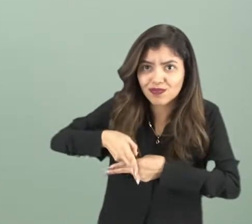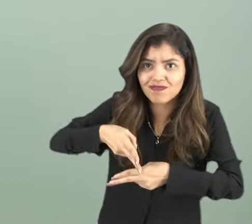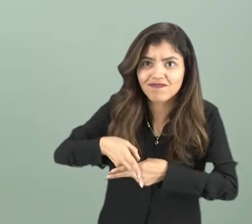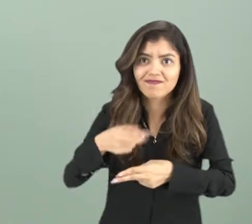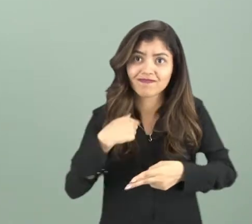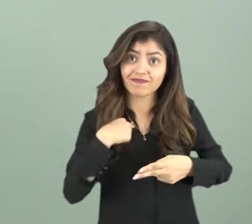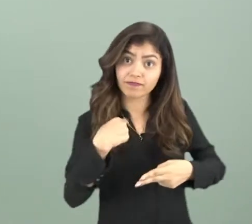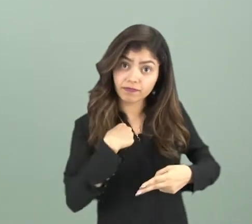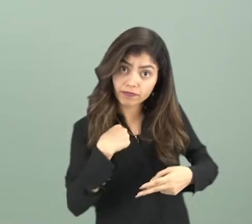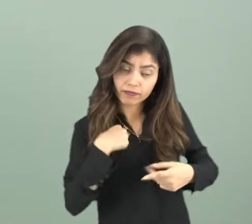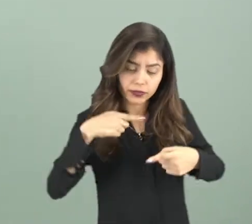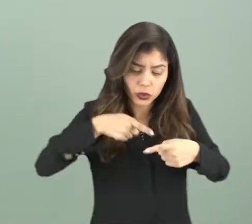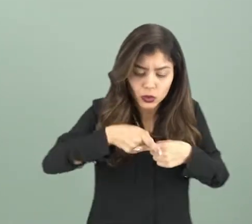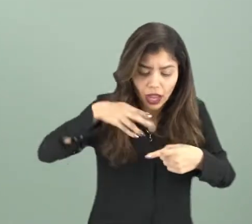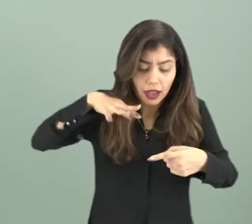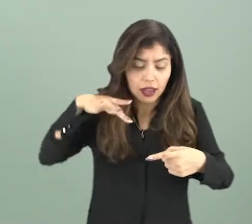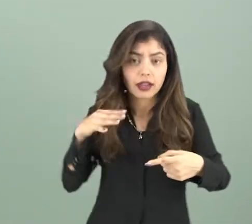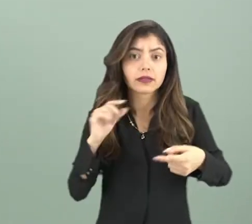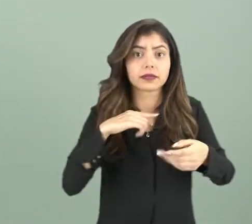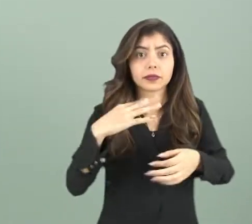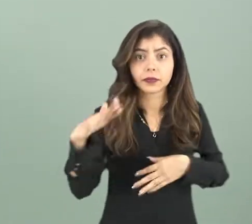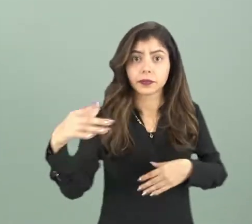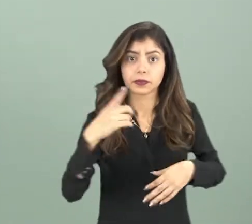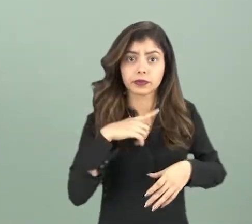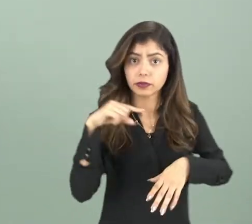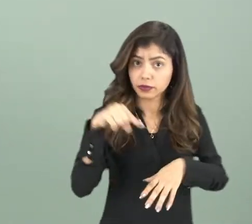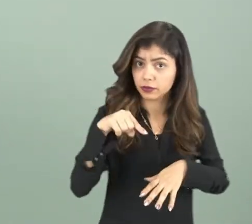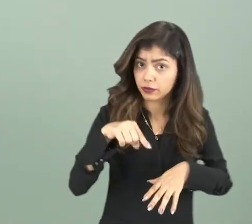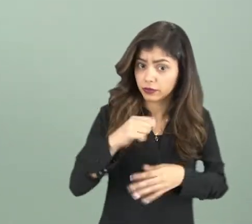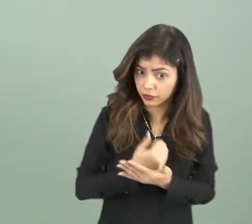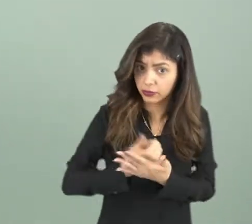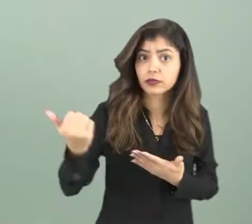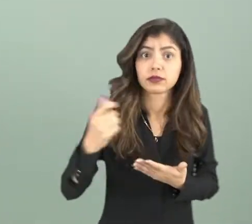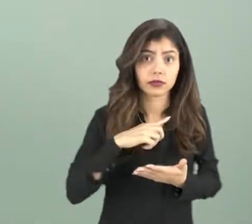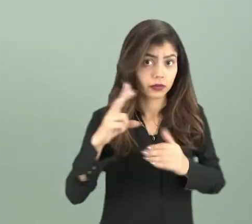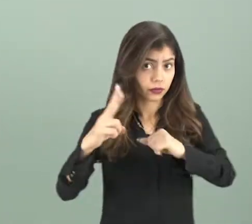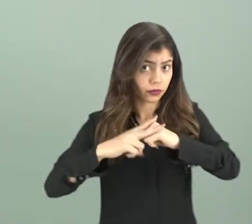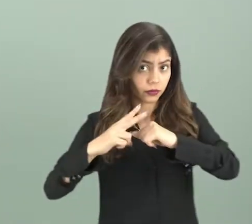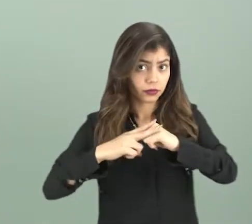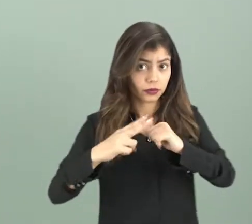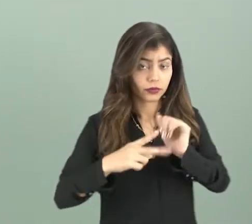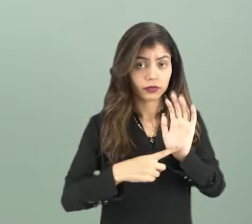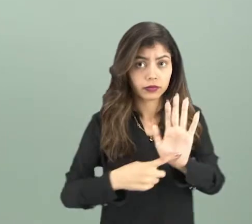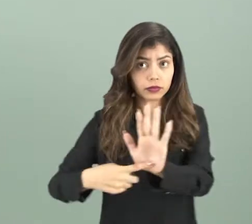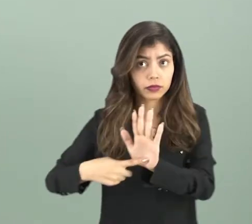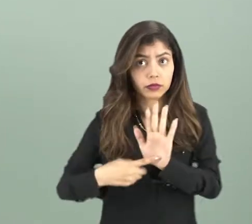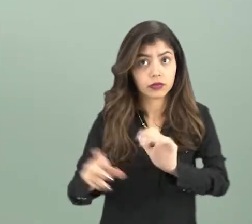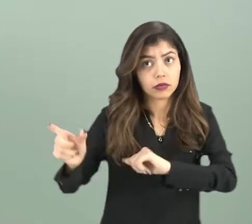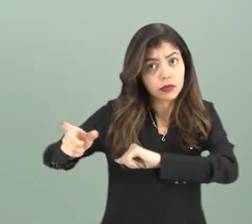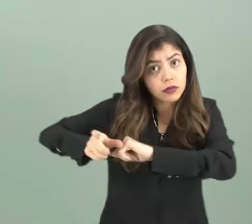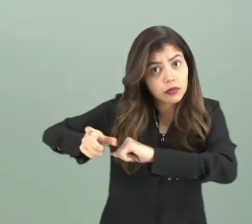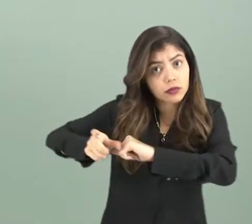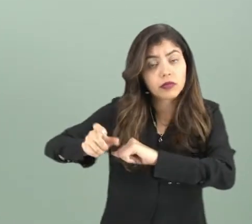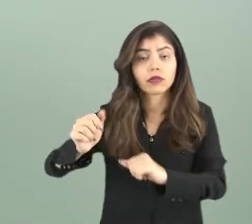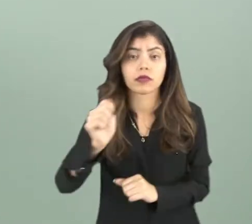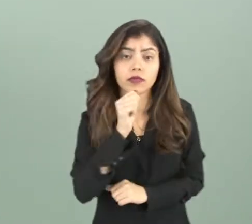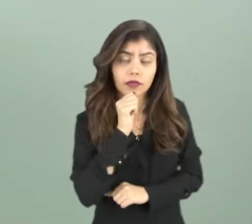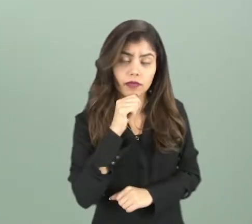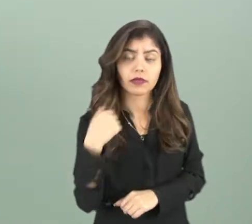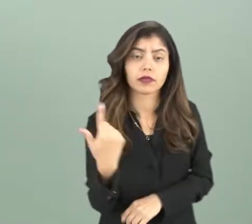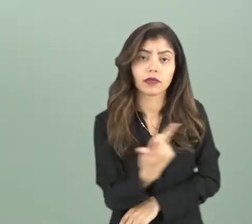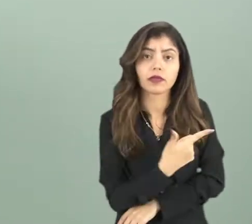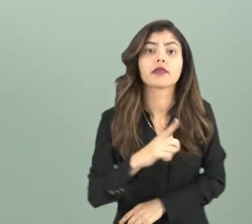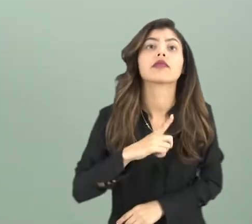faca. Quem se cortou? Eu. Então, quando isso acontecer, quando a ação do verbo reflete no sujeito, nós temos,